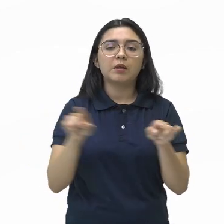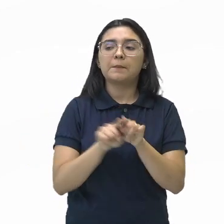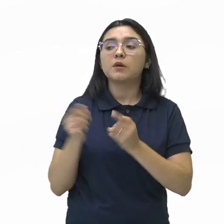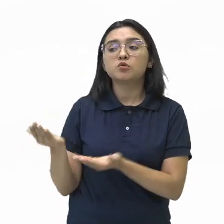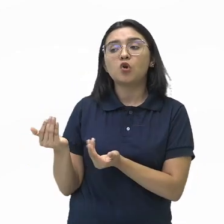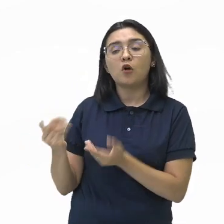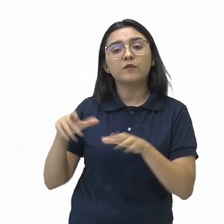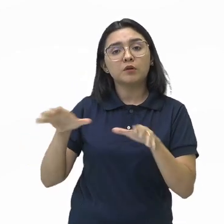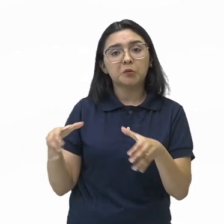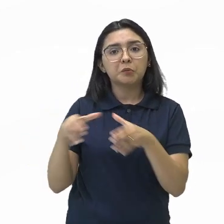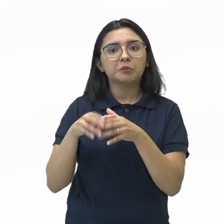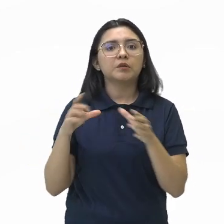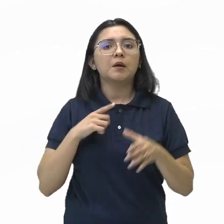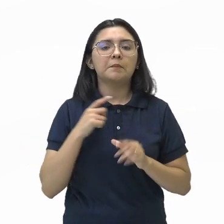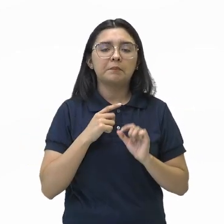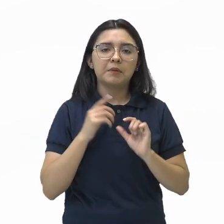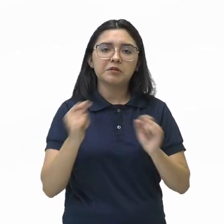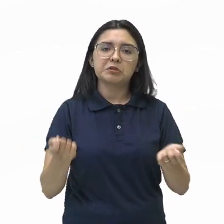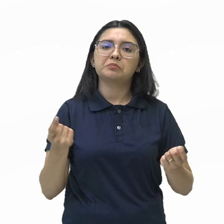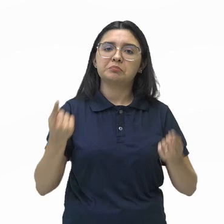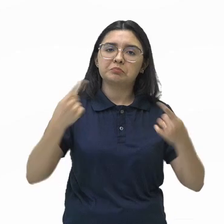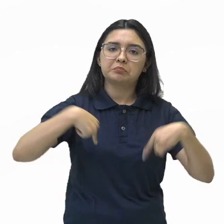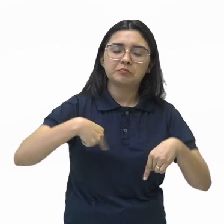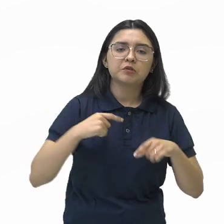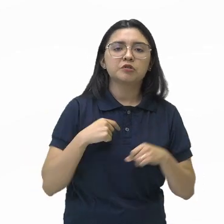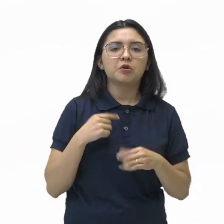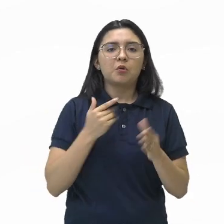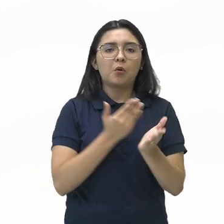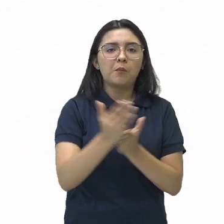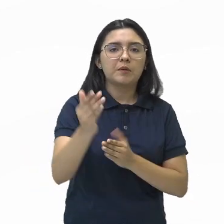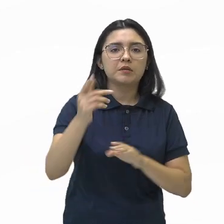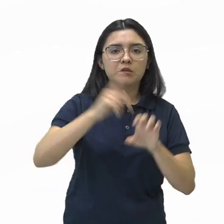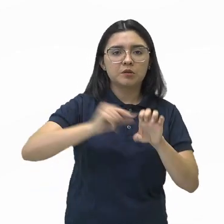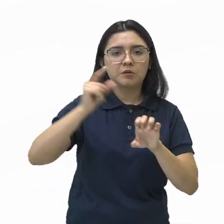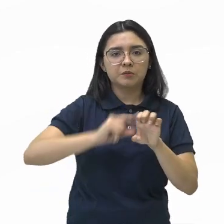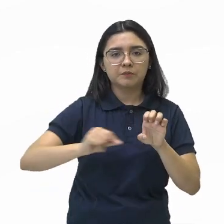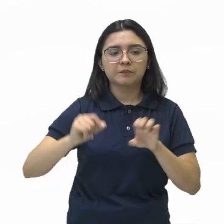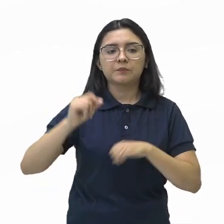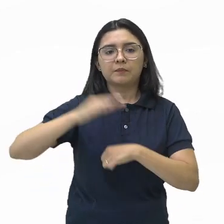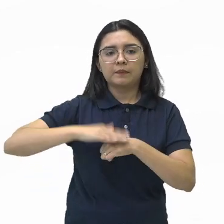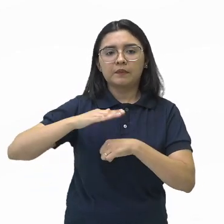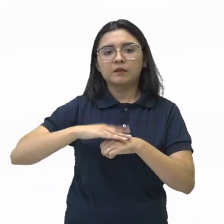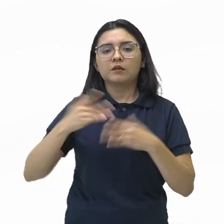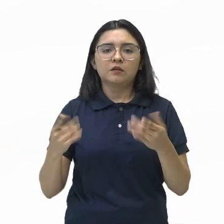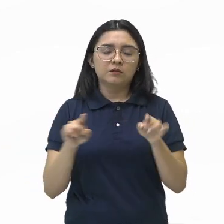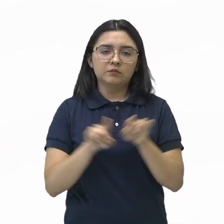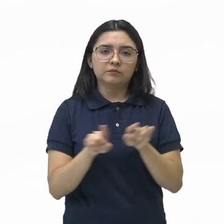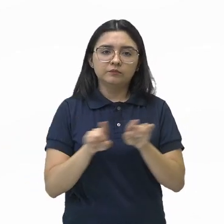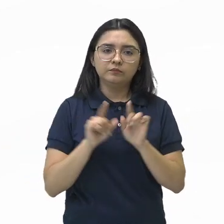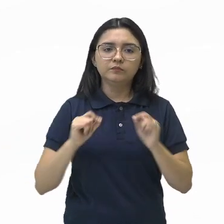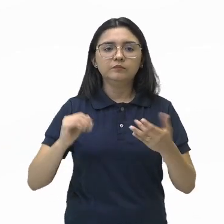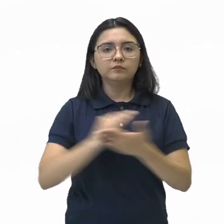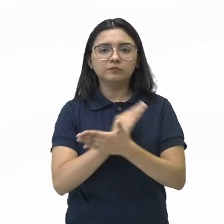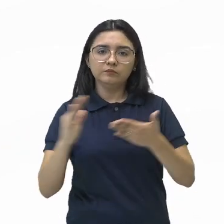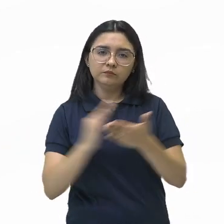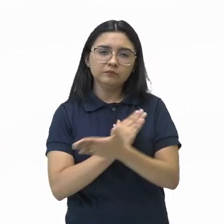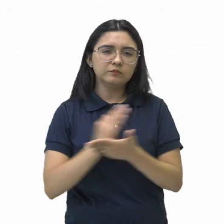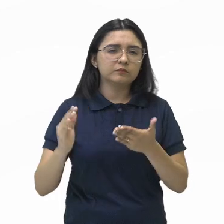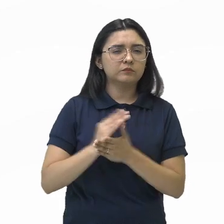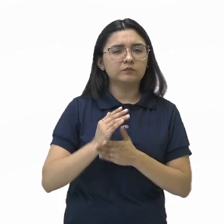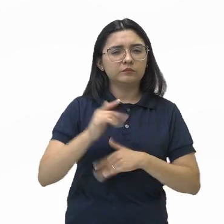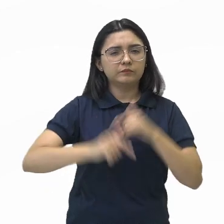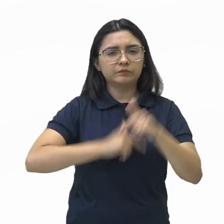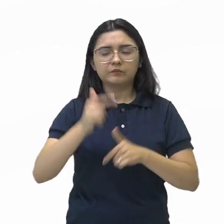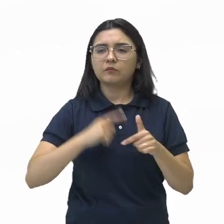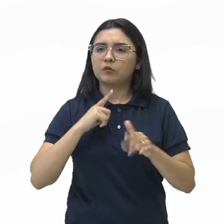jovens, né, se lançando já como microempreendedores individuais, ou mesmo dono de alguma empresa com alguns funcionários, né,